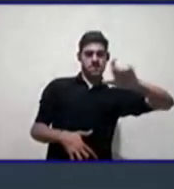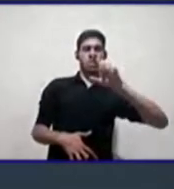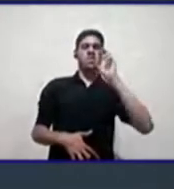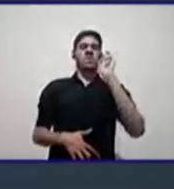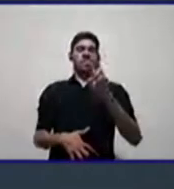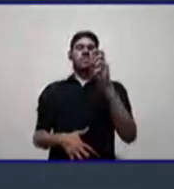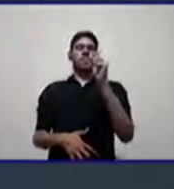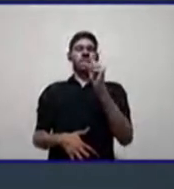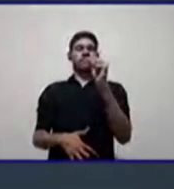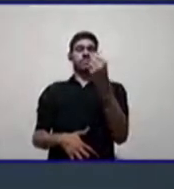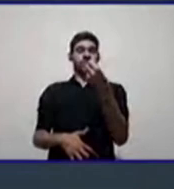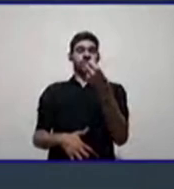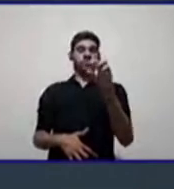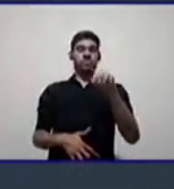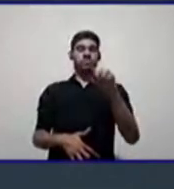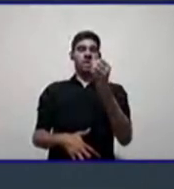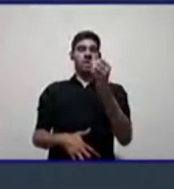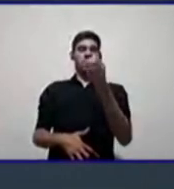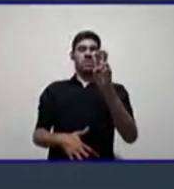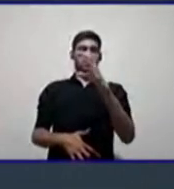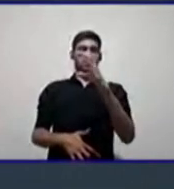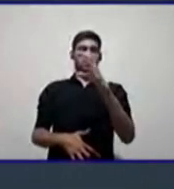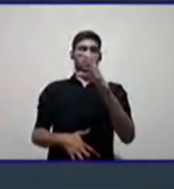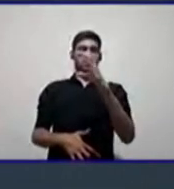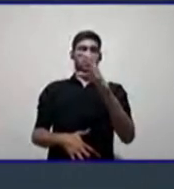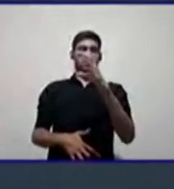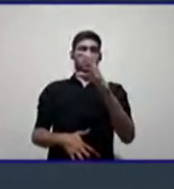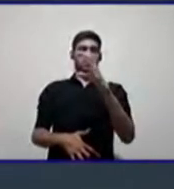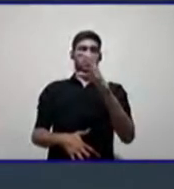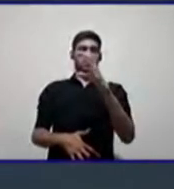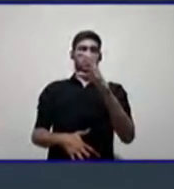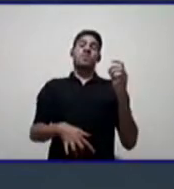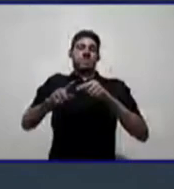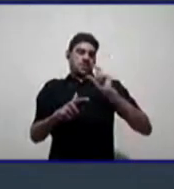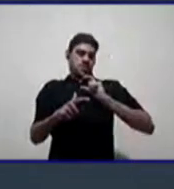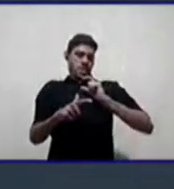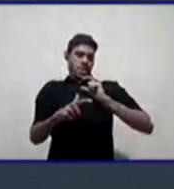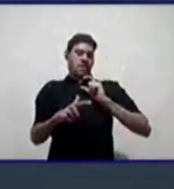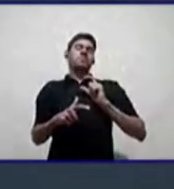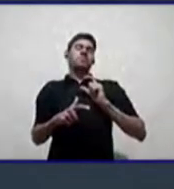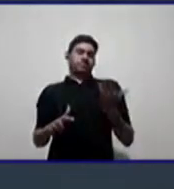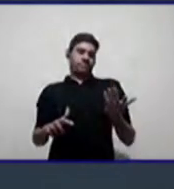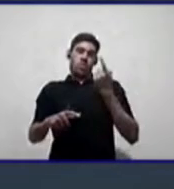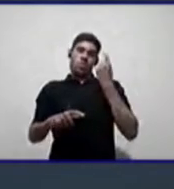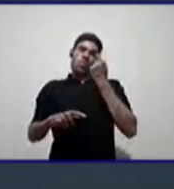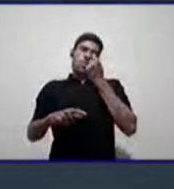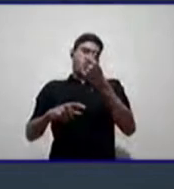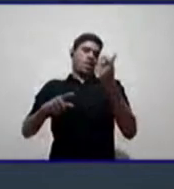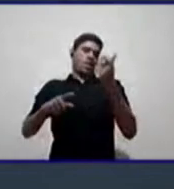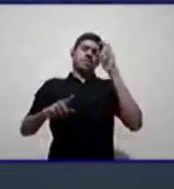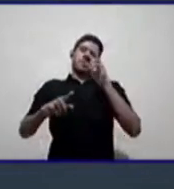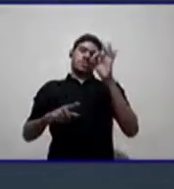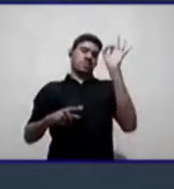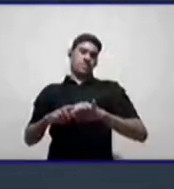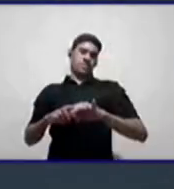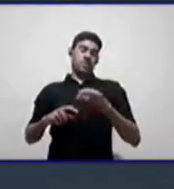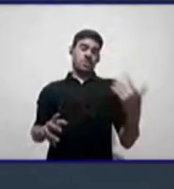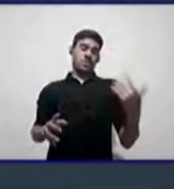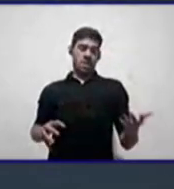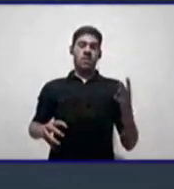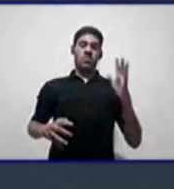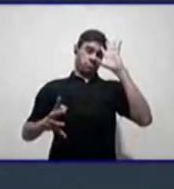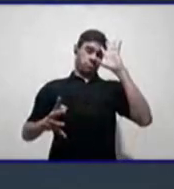11.180.563,65, ou seja, quase a metade dos valores recebidos totalmente de fundo partidário, quase 50%. Então, a